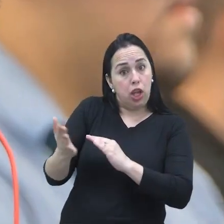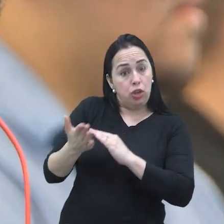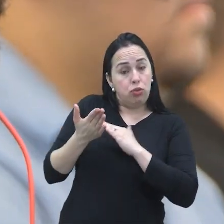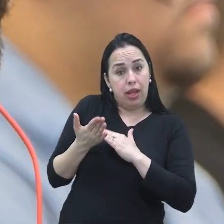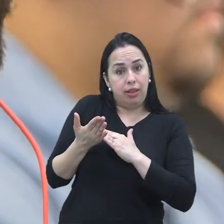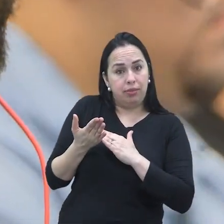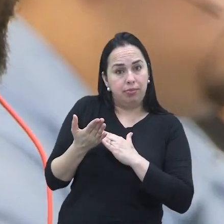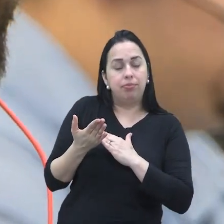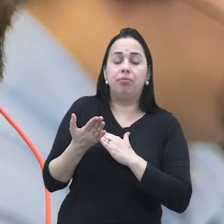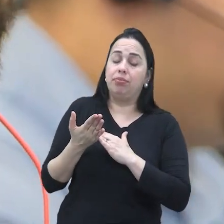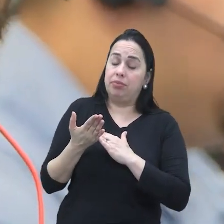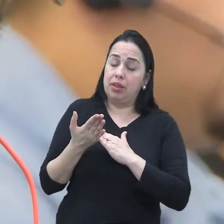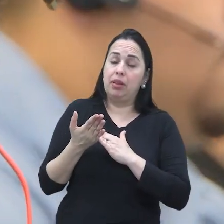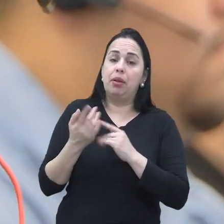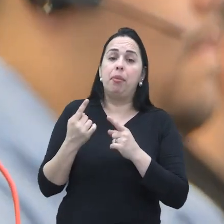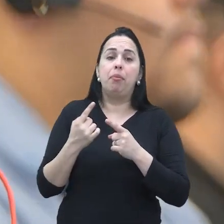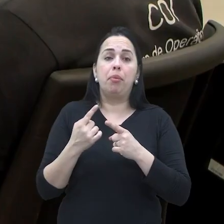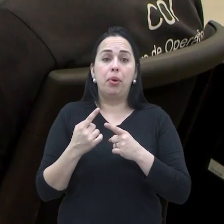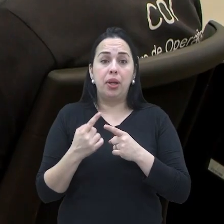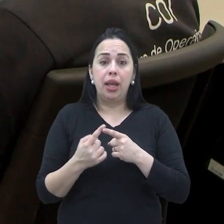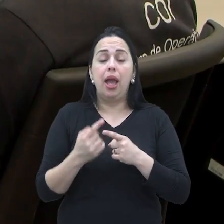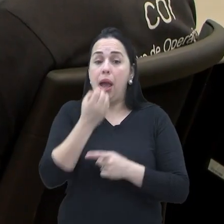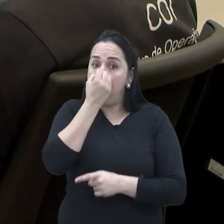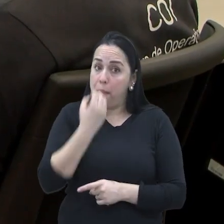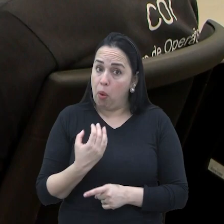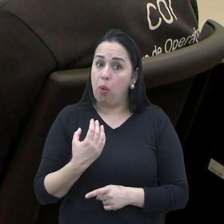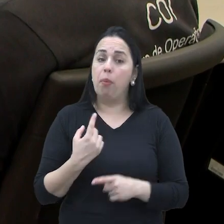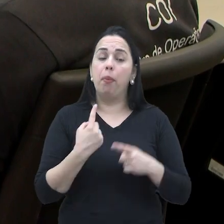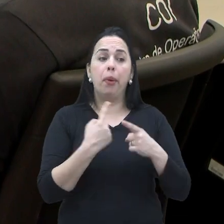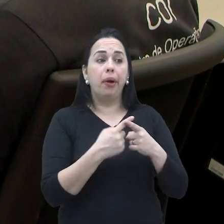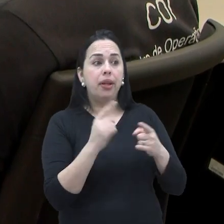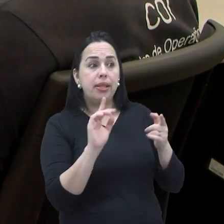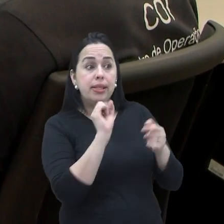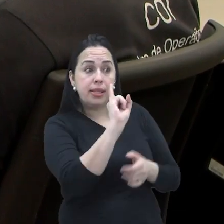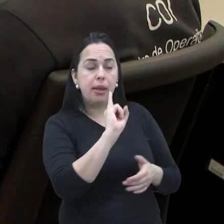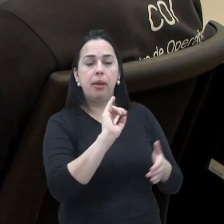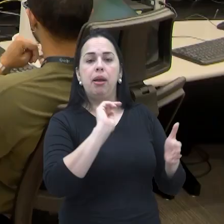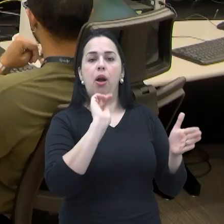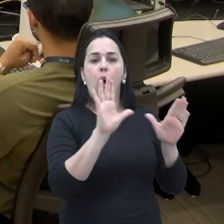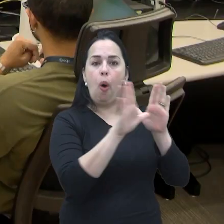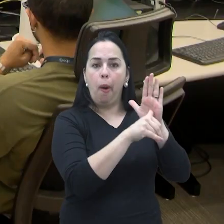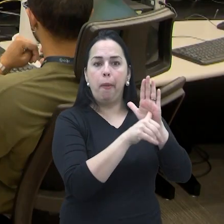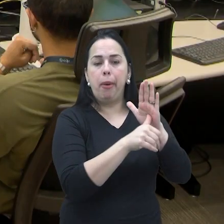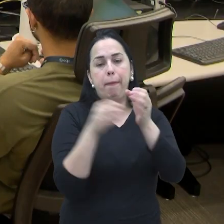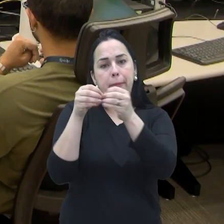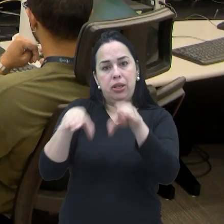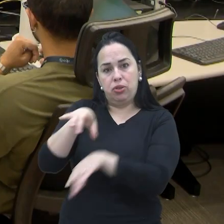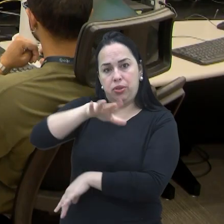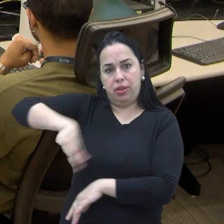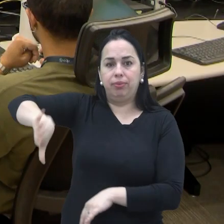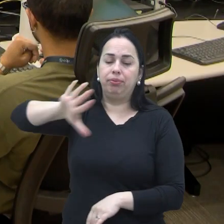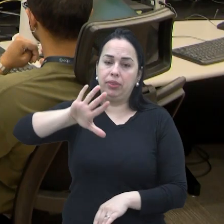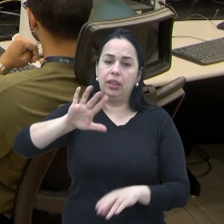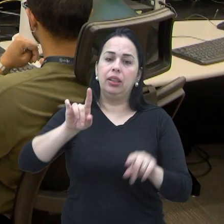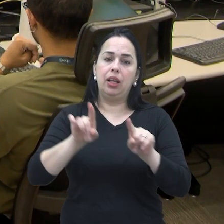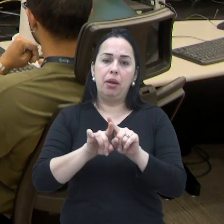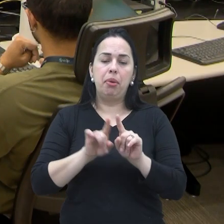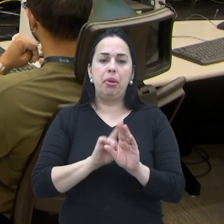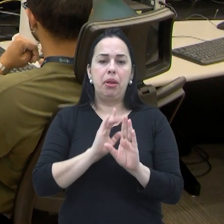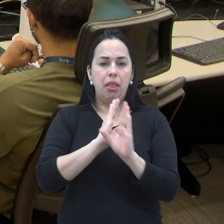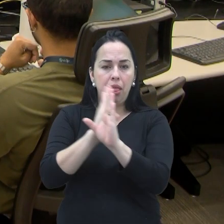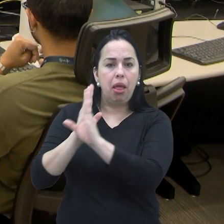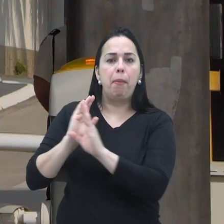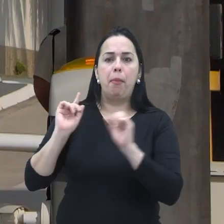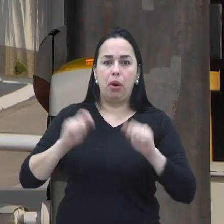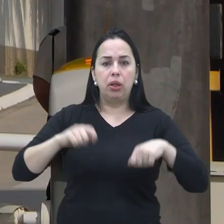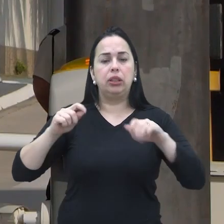cidadão pode ajudar nessa causa, afinal é prejudicial para todo mundo. Existem vários canais para que as fraudes